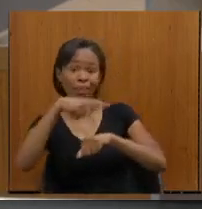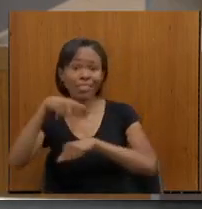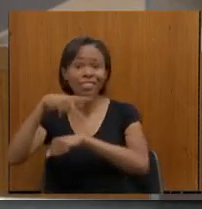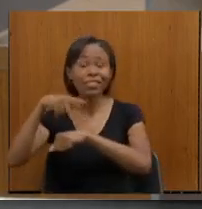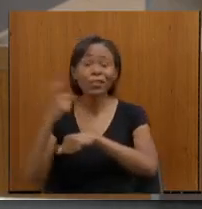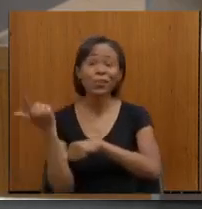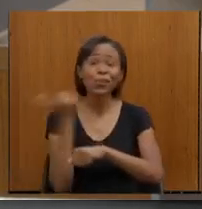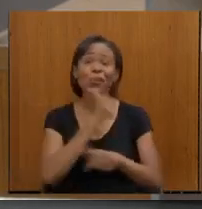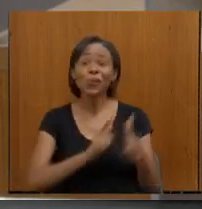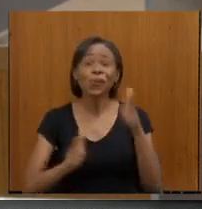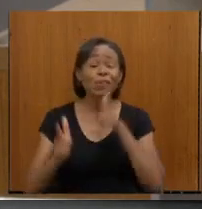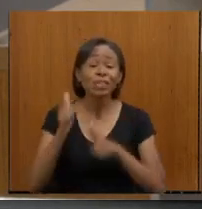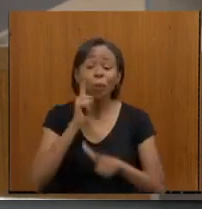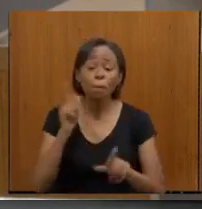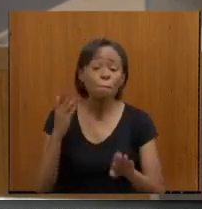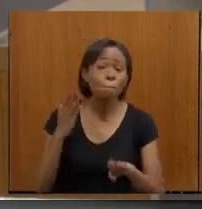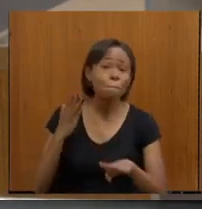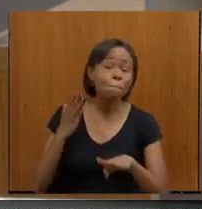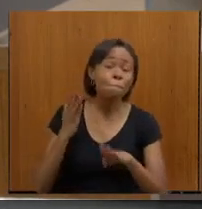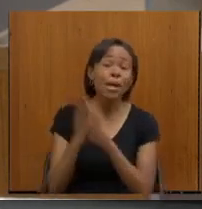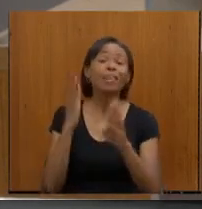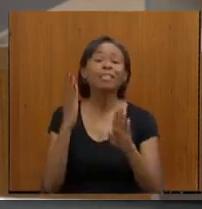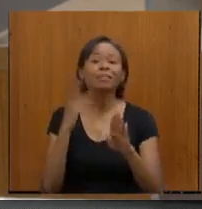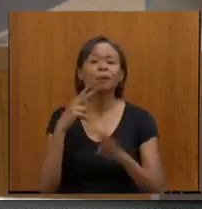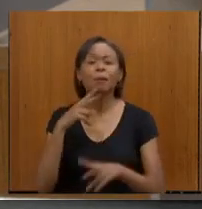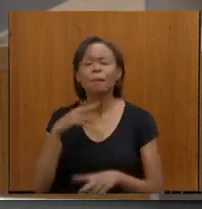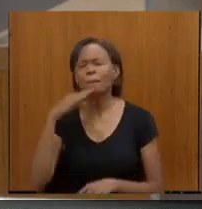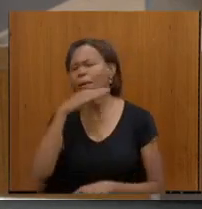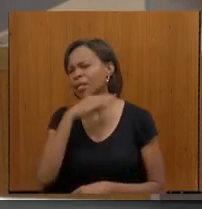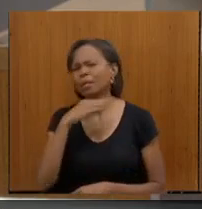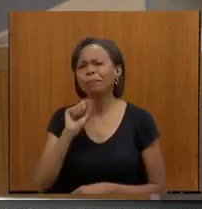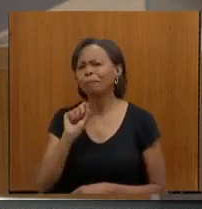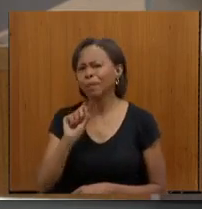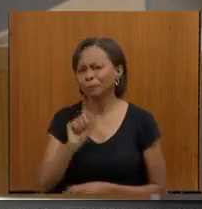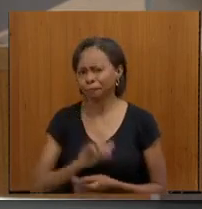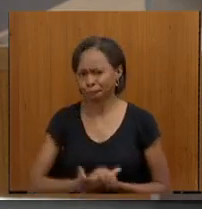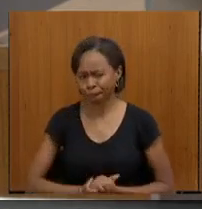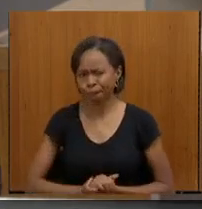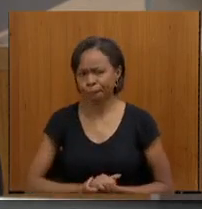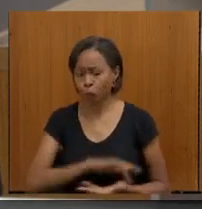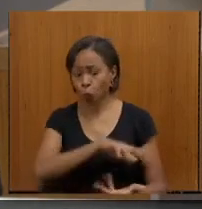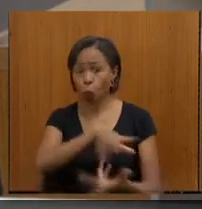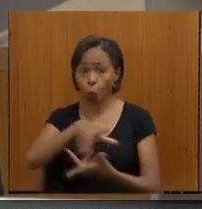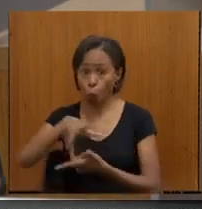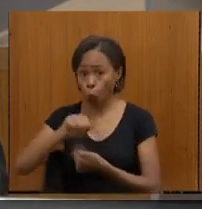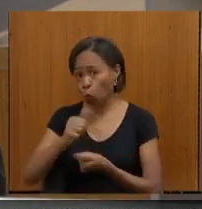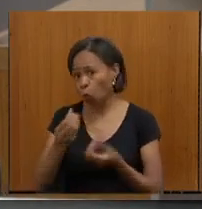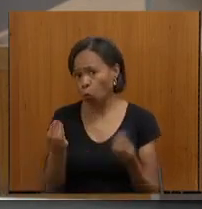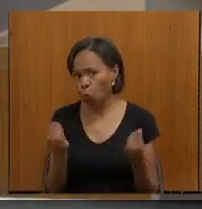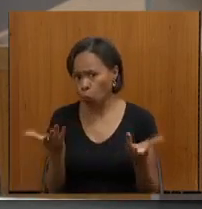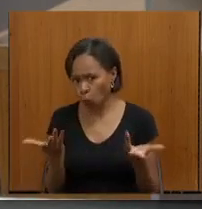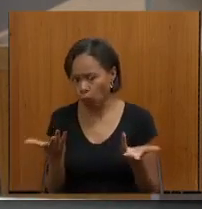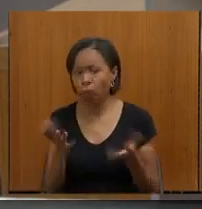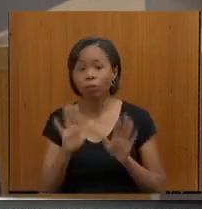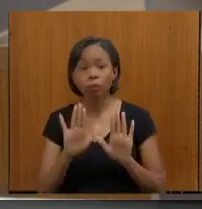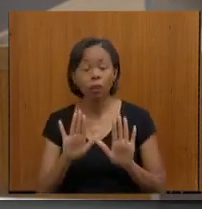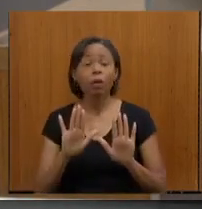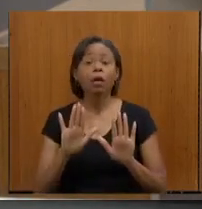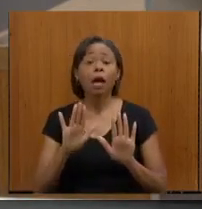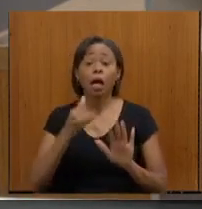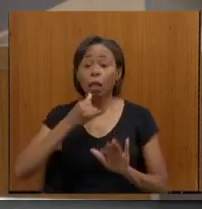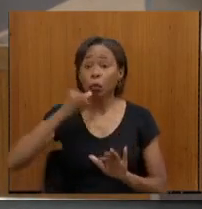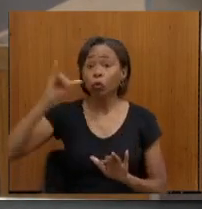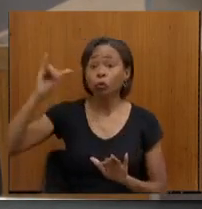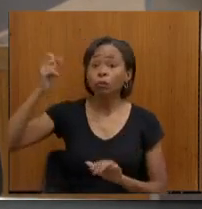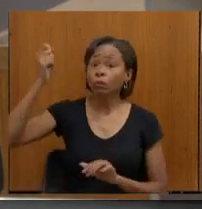cobrar da adoção do hidrogênio em larga escala na matriz energética mundial o que eu tanto a energia solar